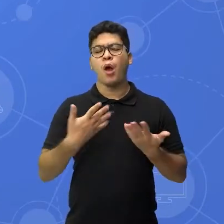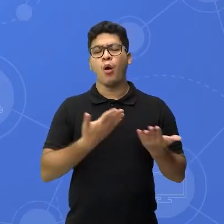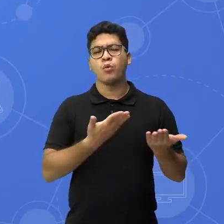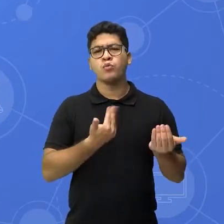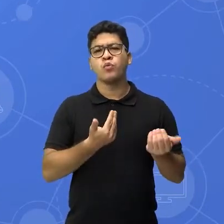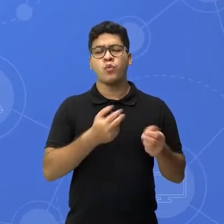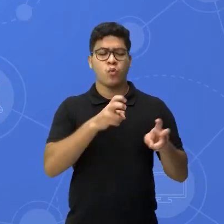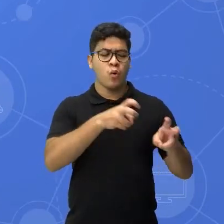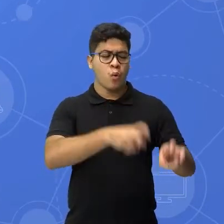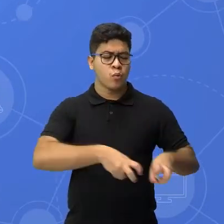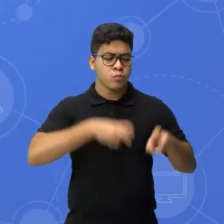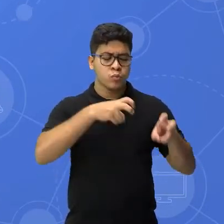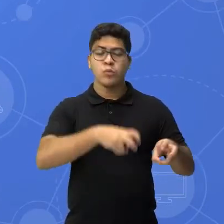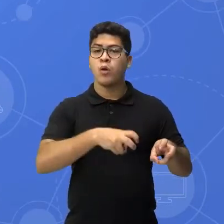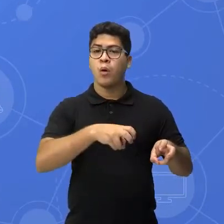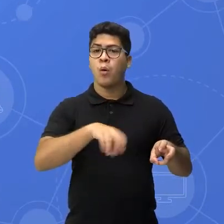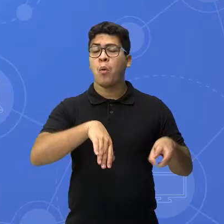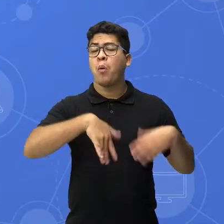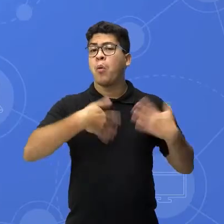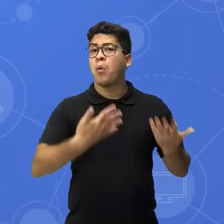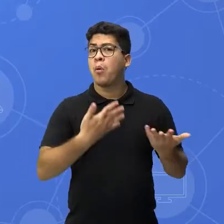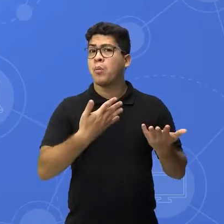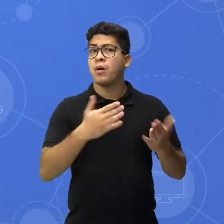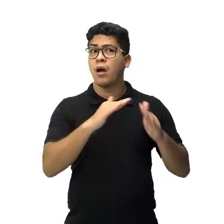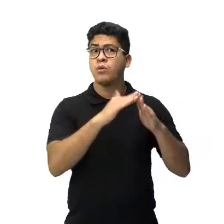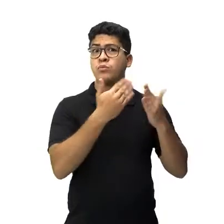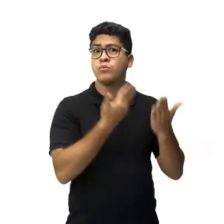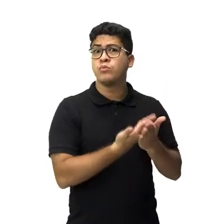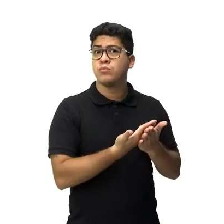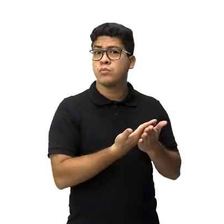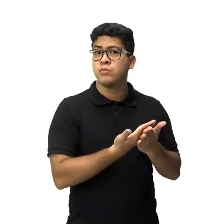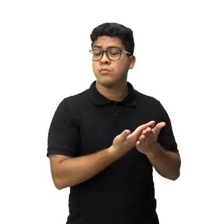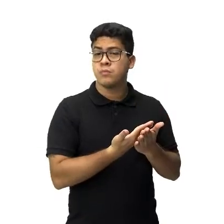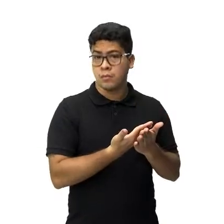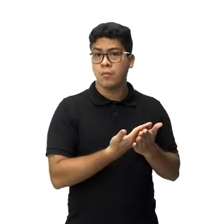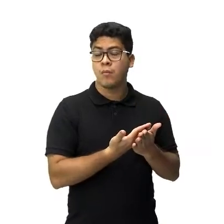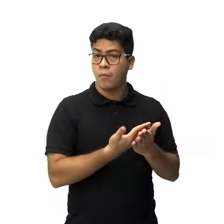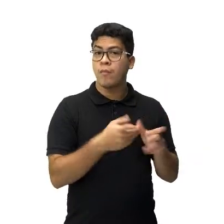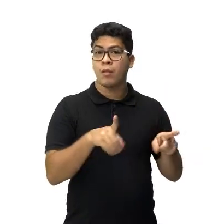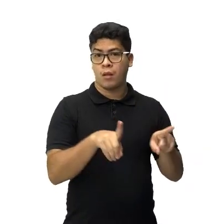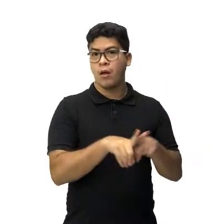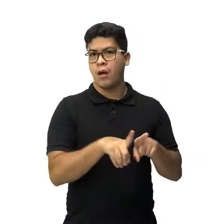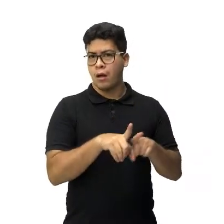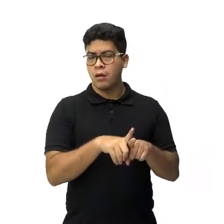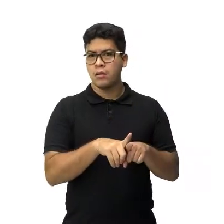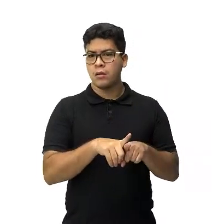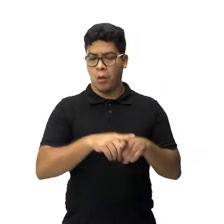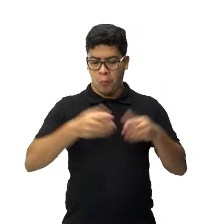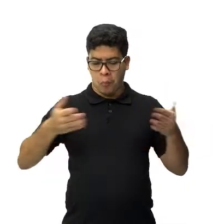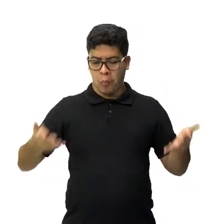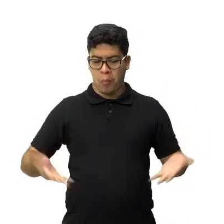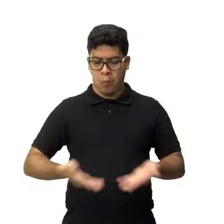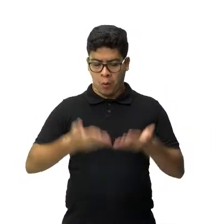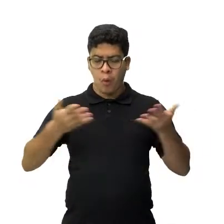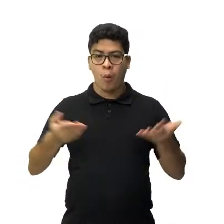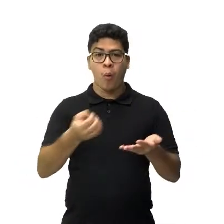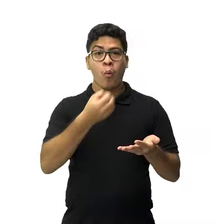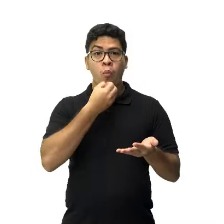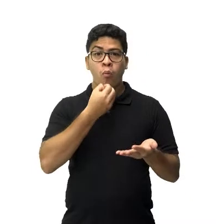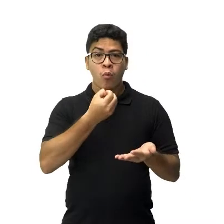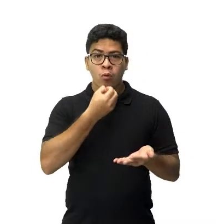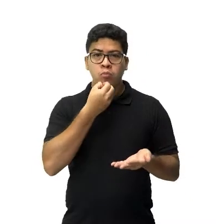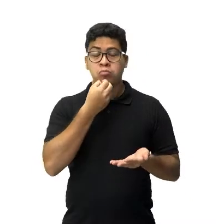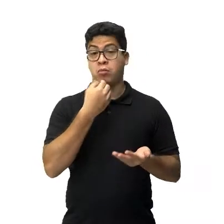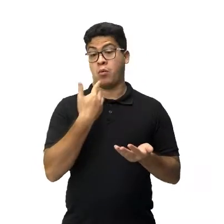como é que chega a educação, a questão da educação? Então a educação, ao mesmo tempo que promove a oportunidade de